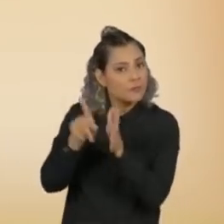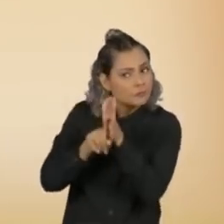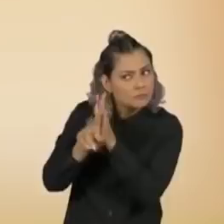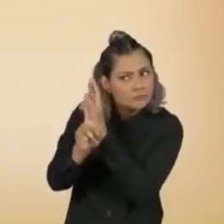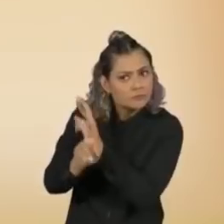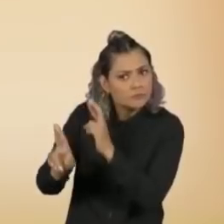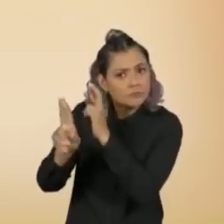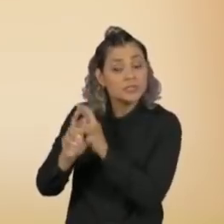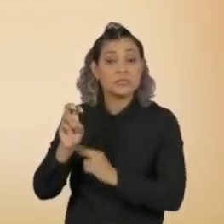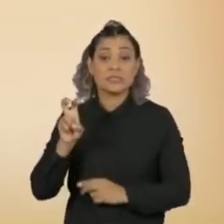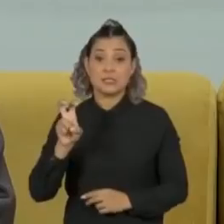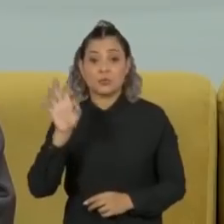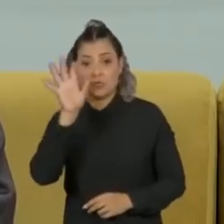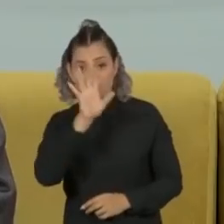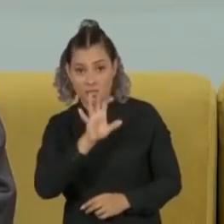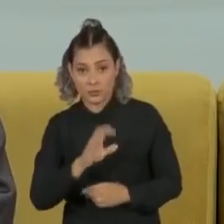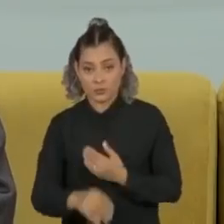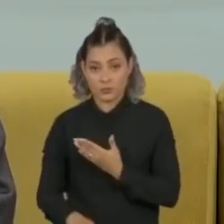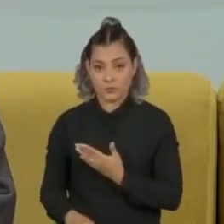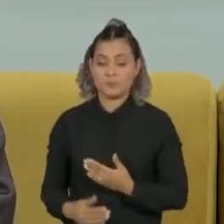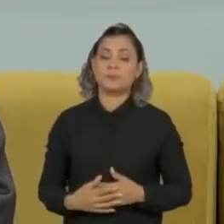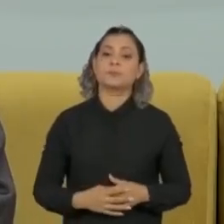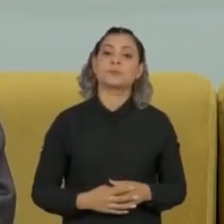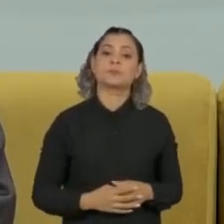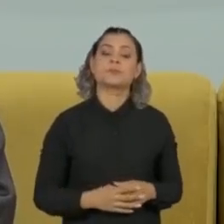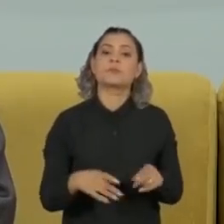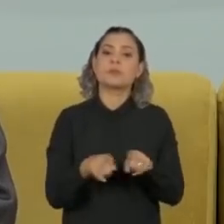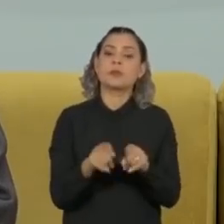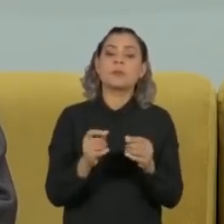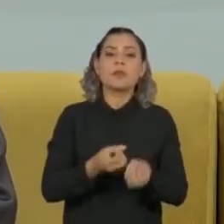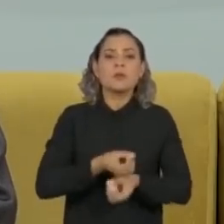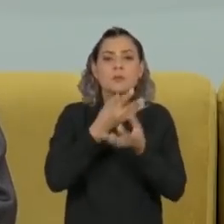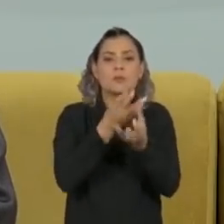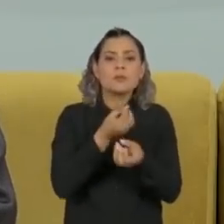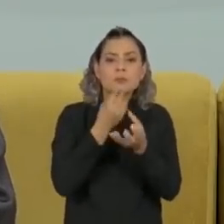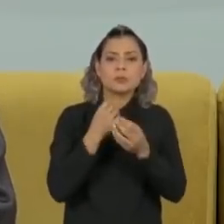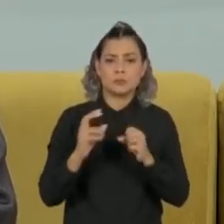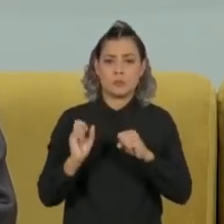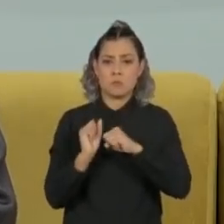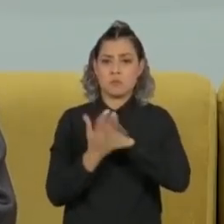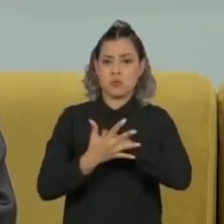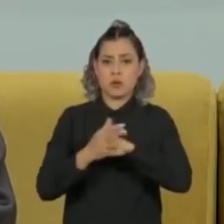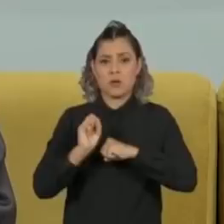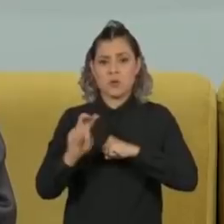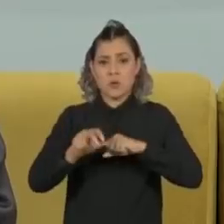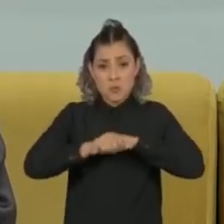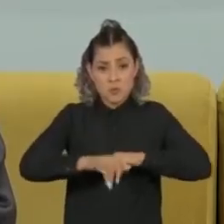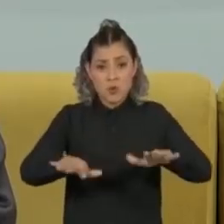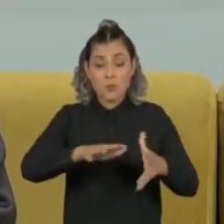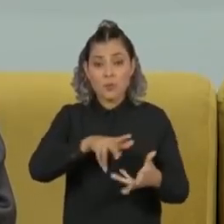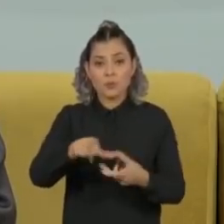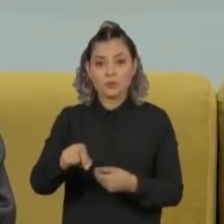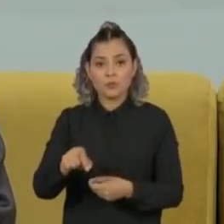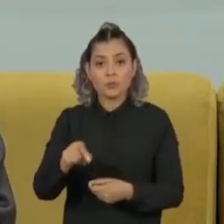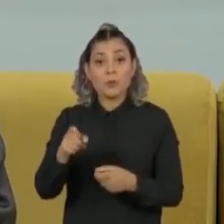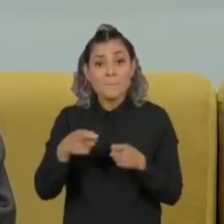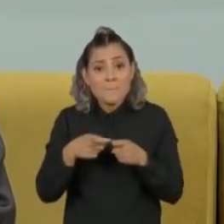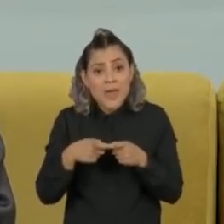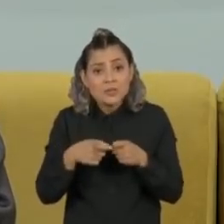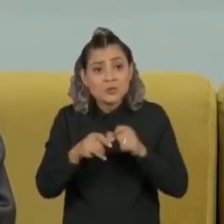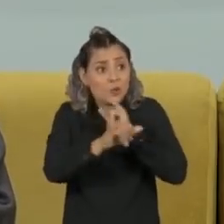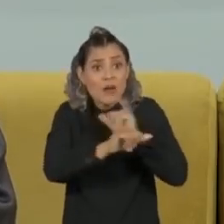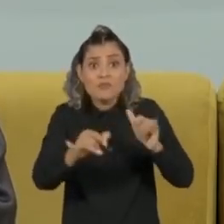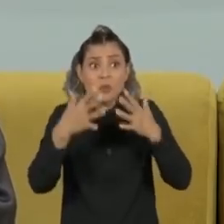em 5 estados. Agora, as informações do coronavírus pelo mundo. Morre na China um médico que deu o